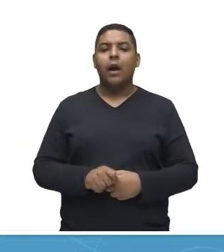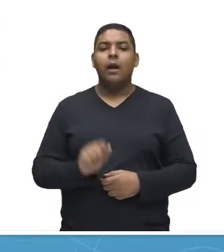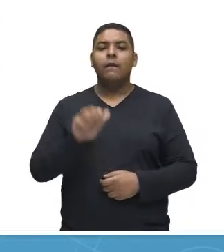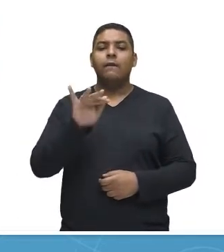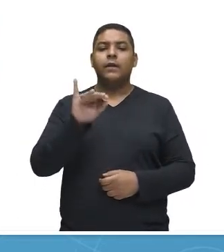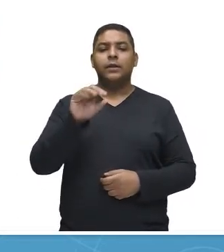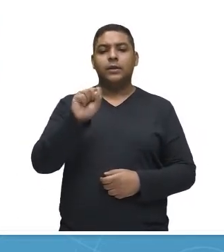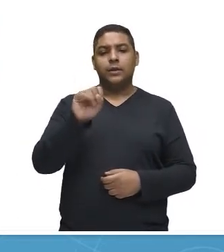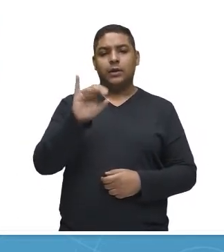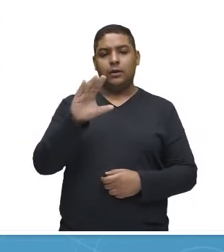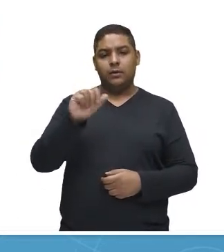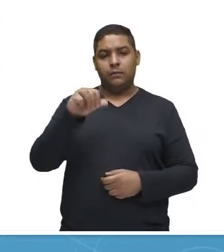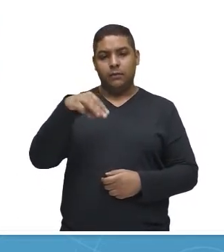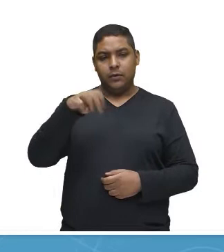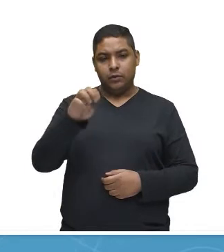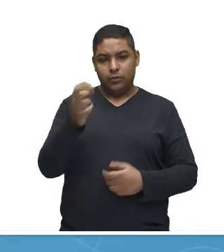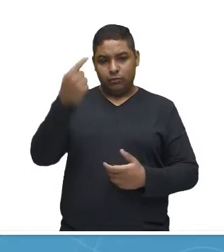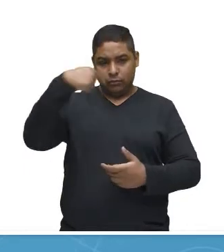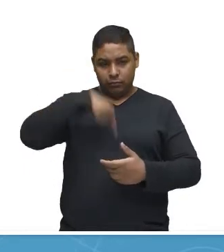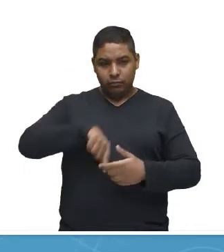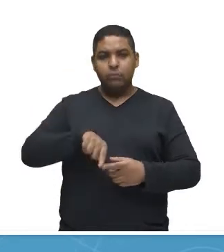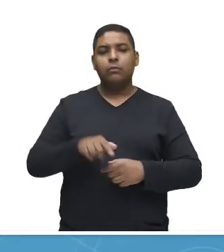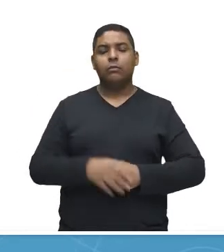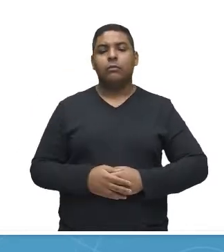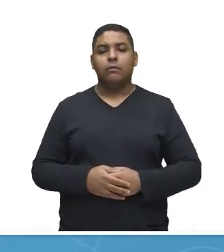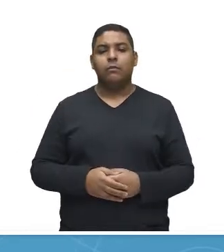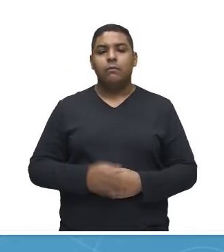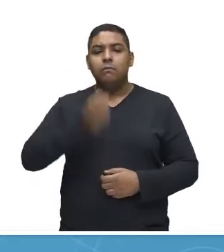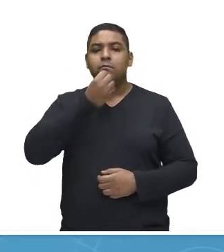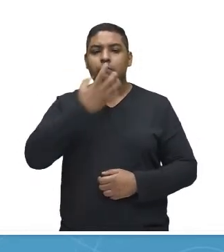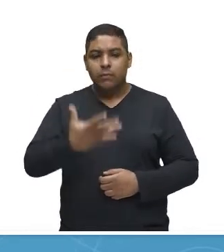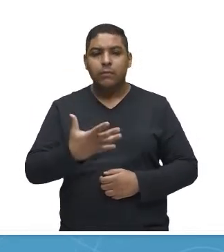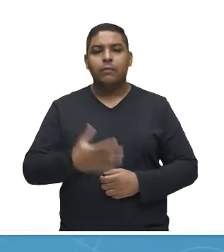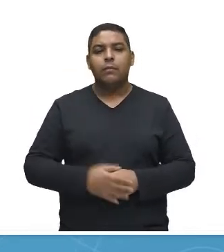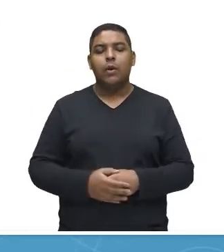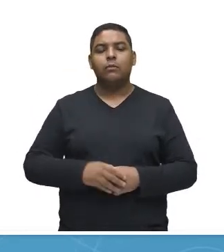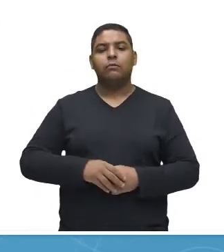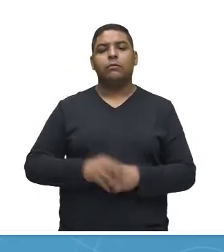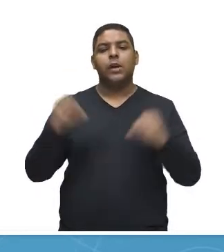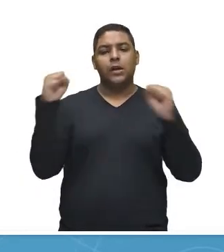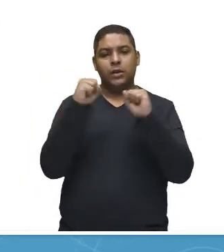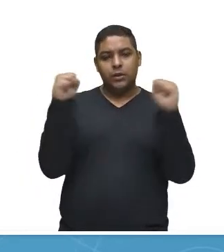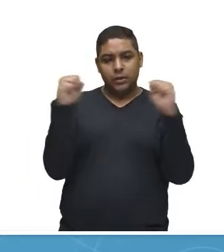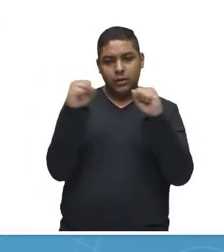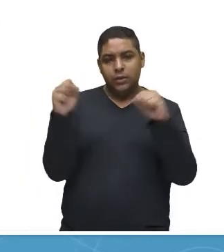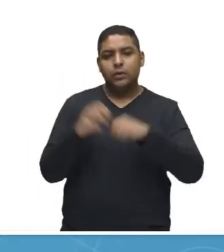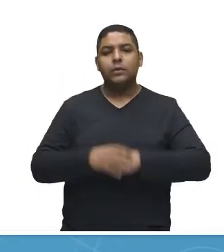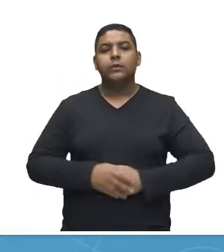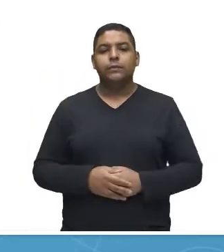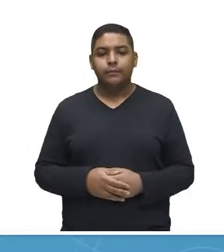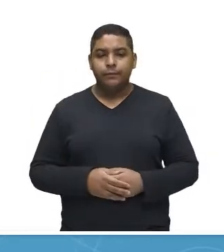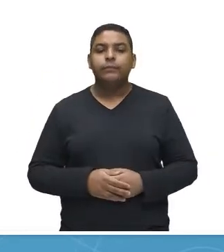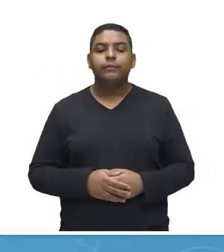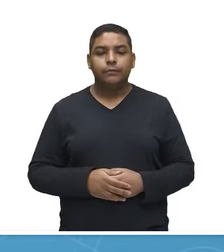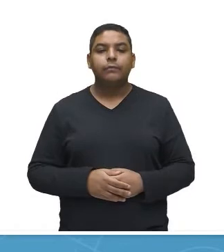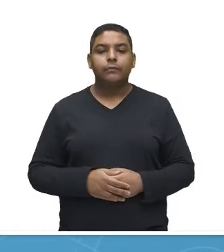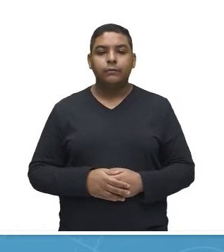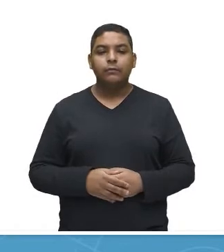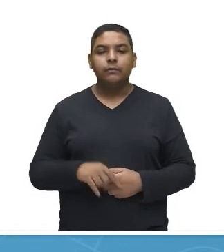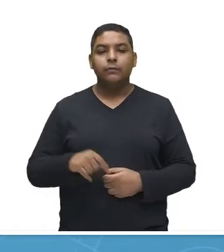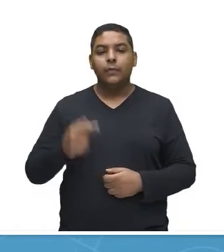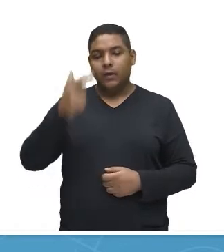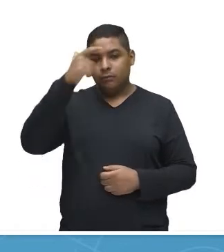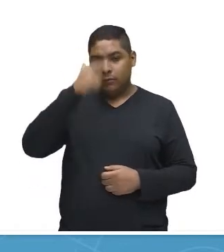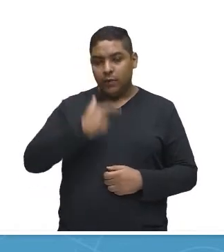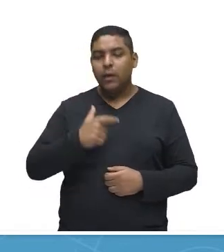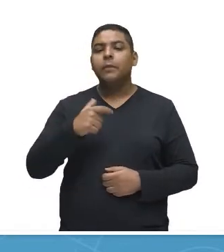acordo com a OMS, que é a Organização Mundial da Saúde, o indivíduo, para ser considerado ativo,